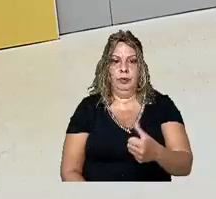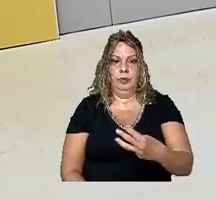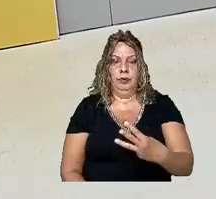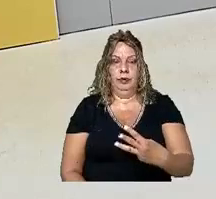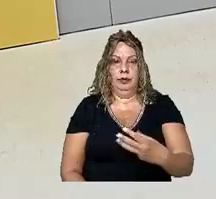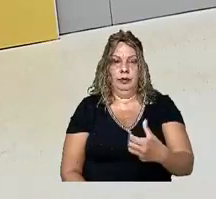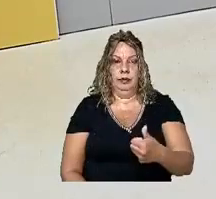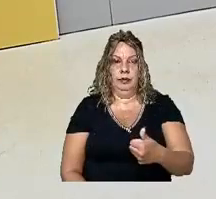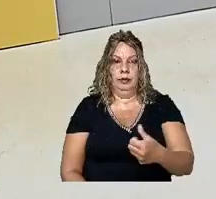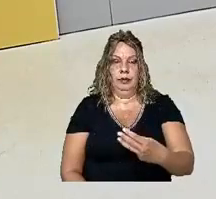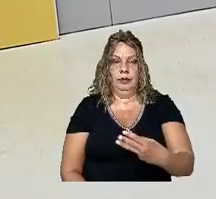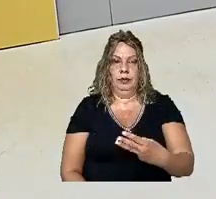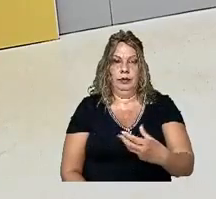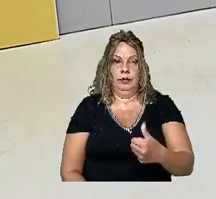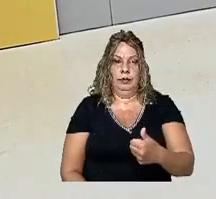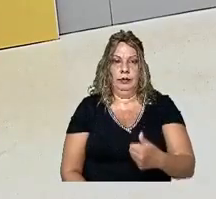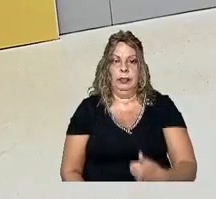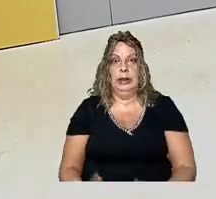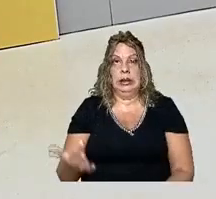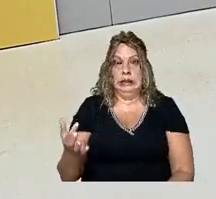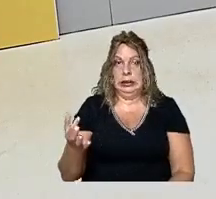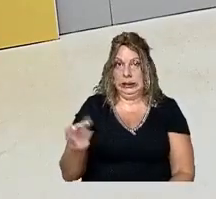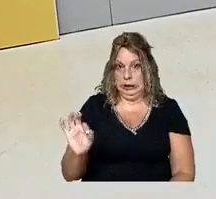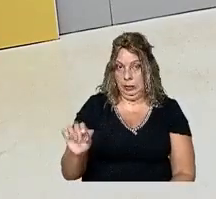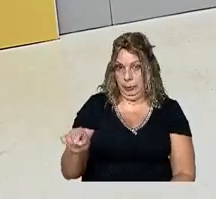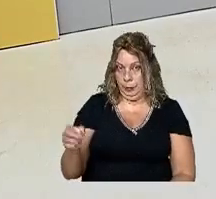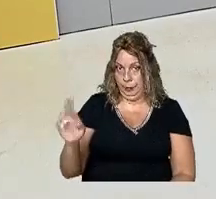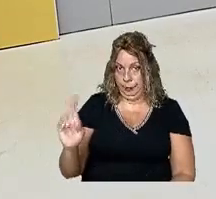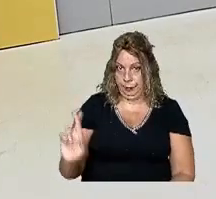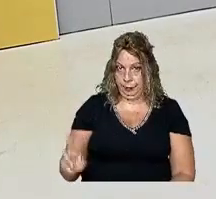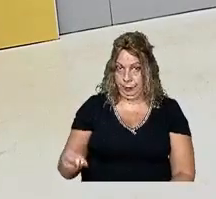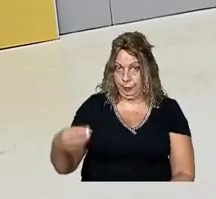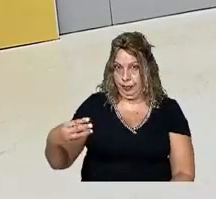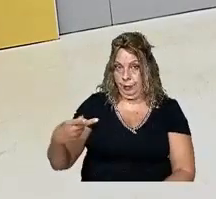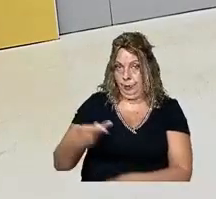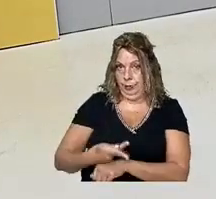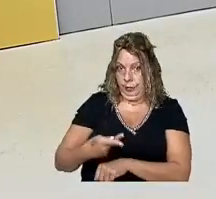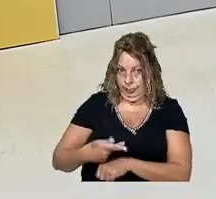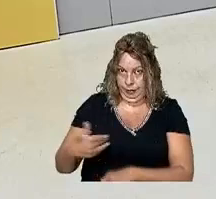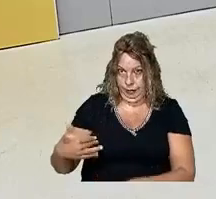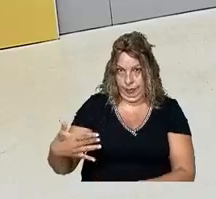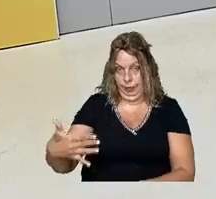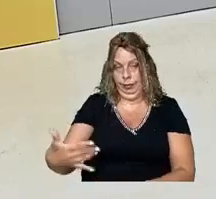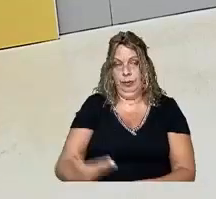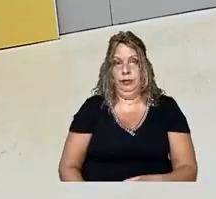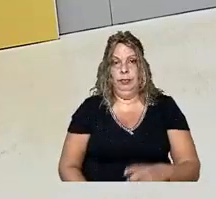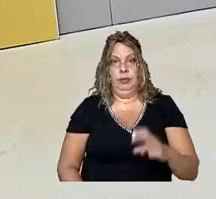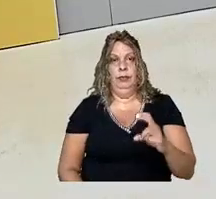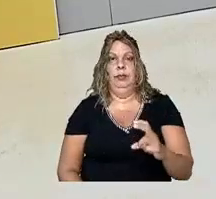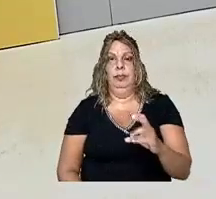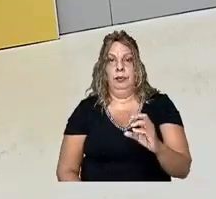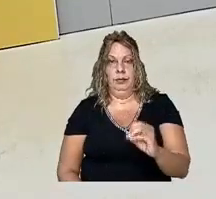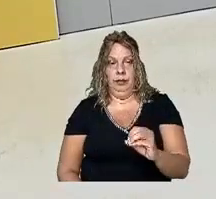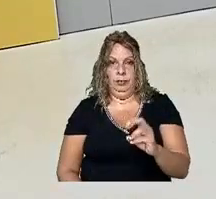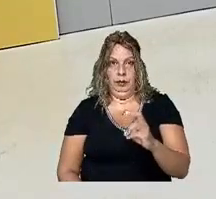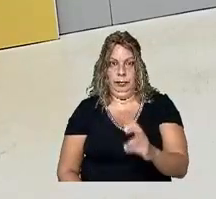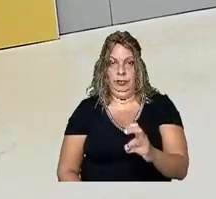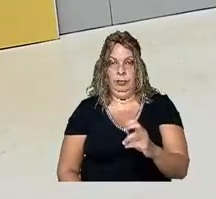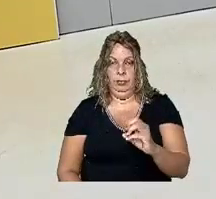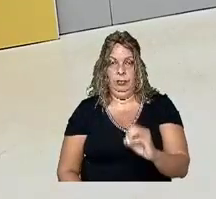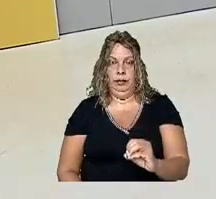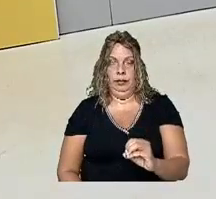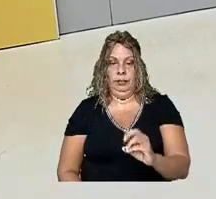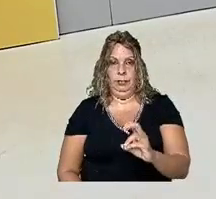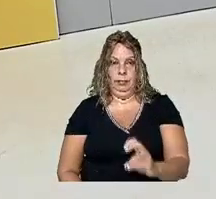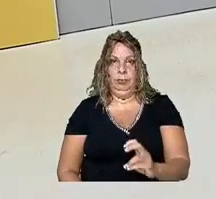31. R$10 mil na premiação, terceiro prêmio em andamento, marque número 50. 50 é a bolinha